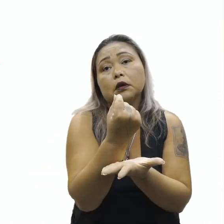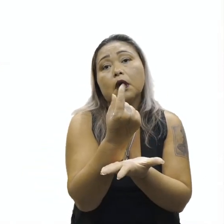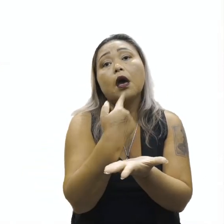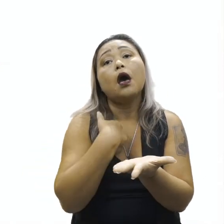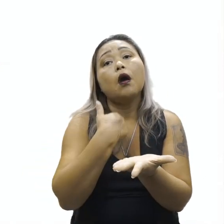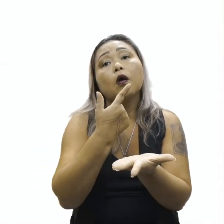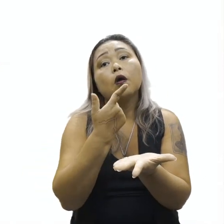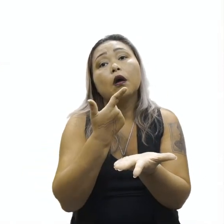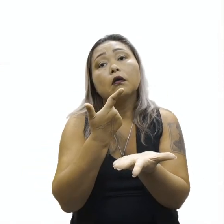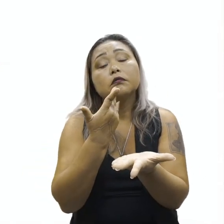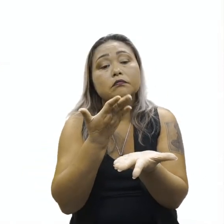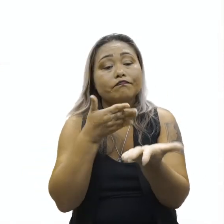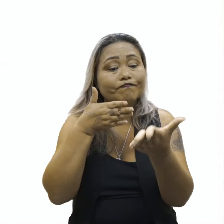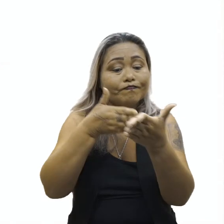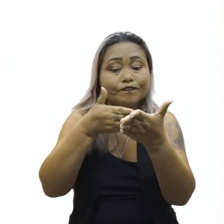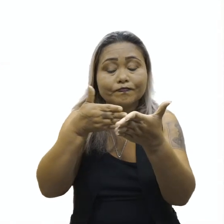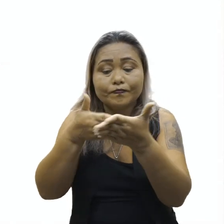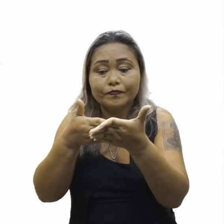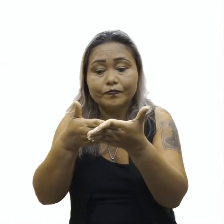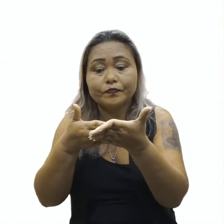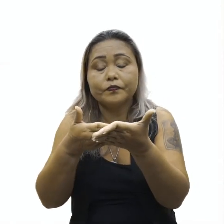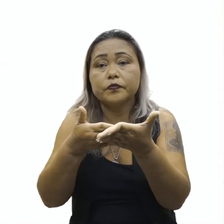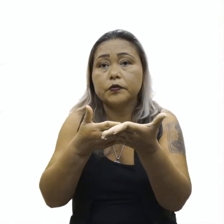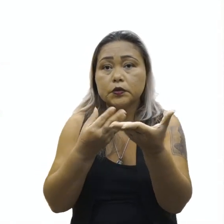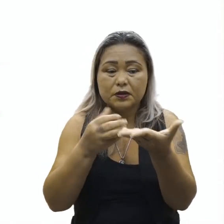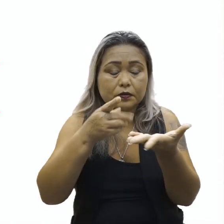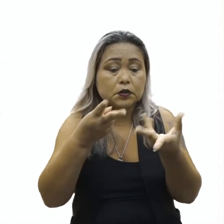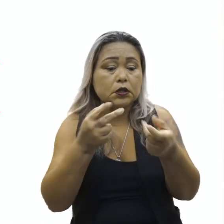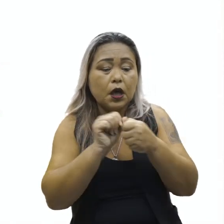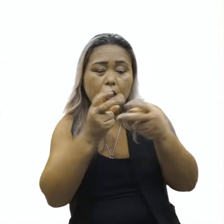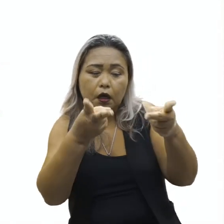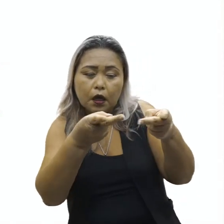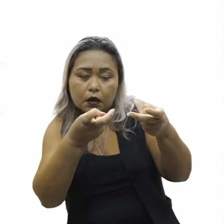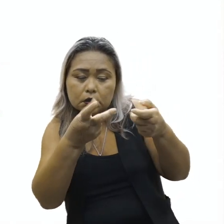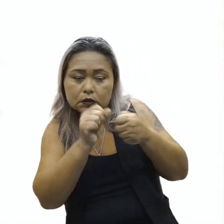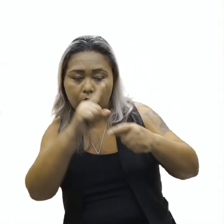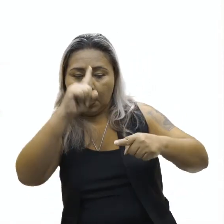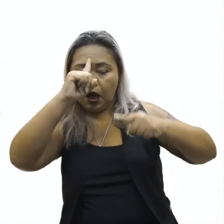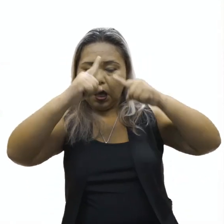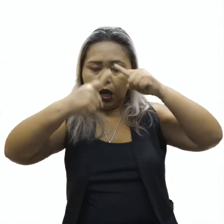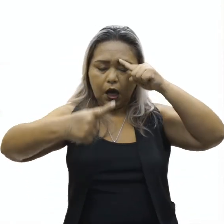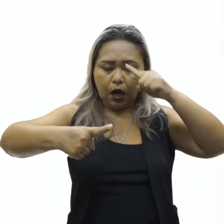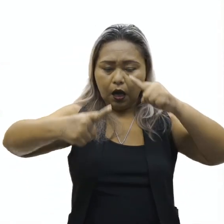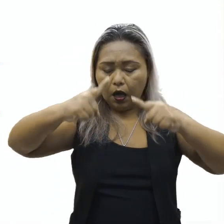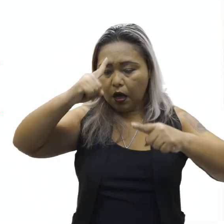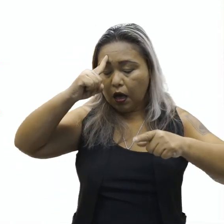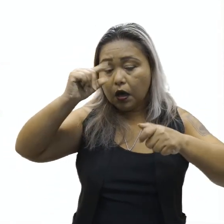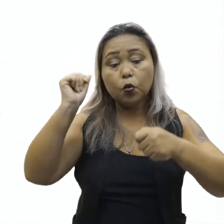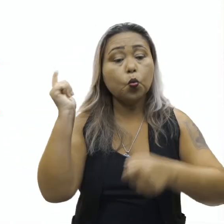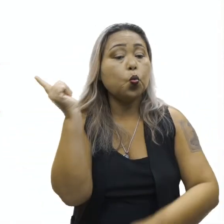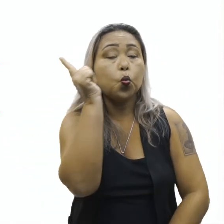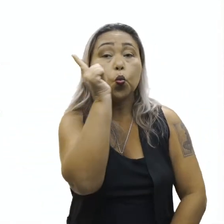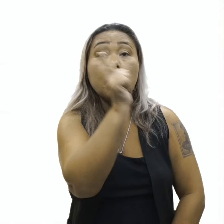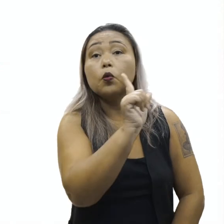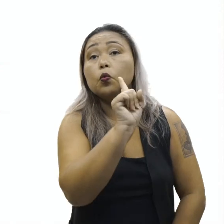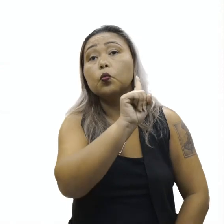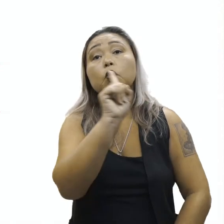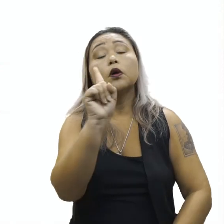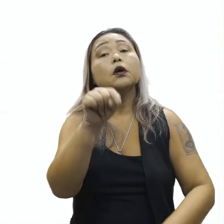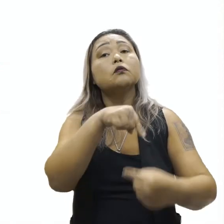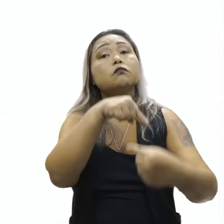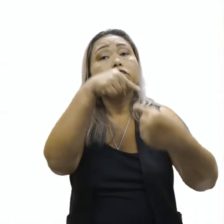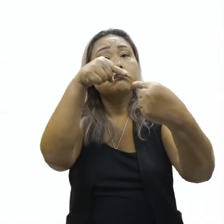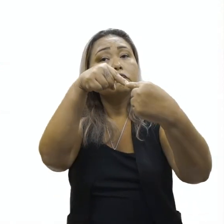essas limitações nesse regime de exploração e dominação não vai conseguir alcançar o ideal, que seria